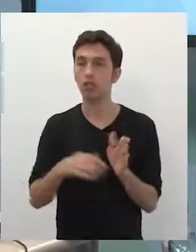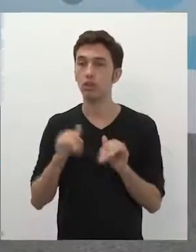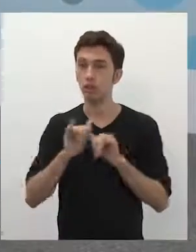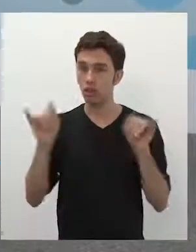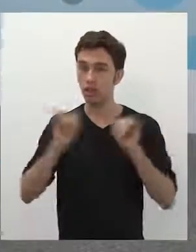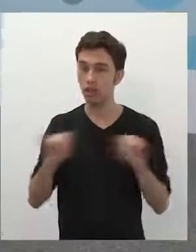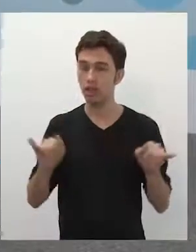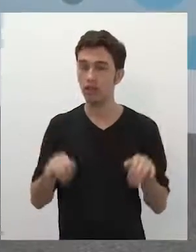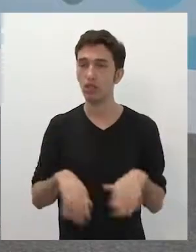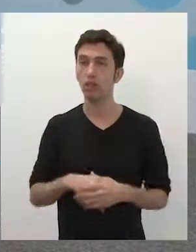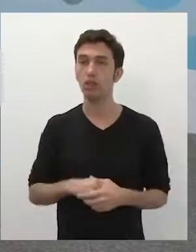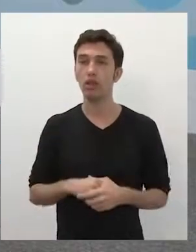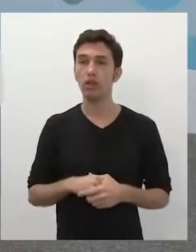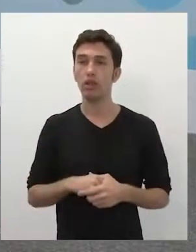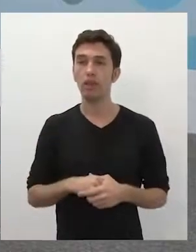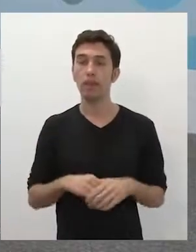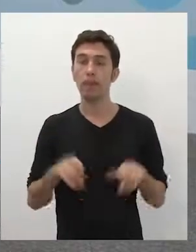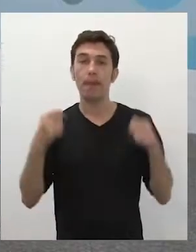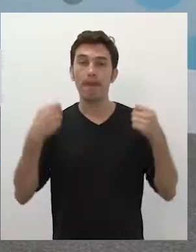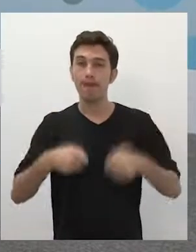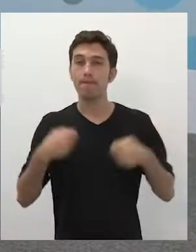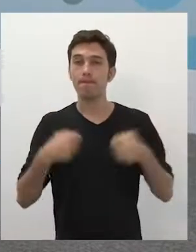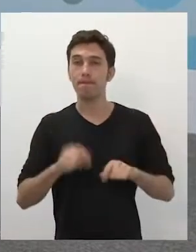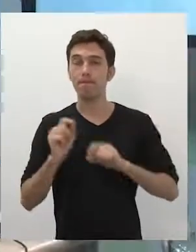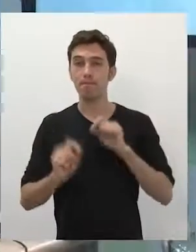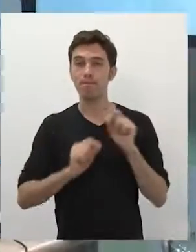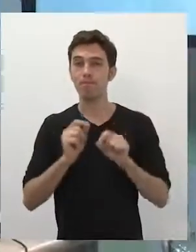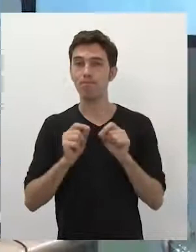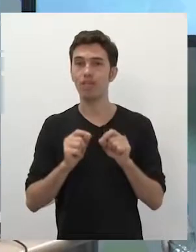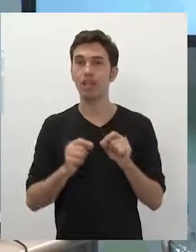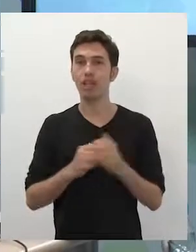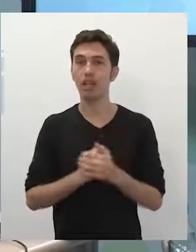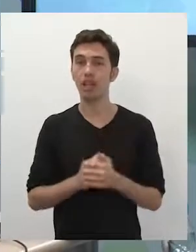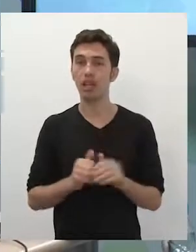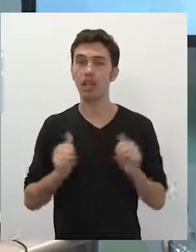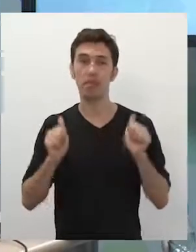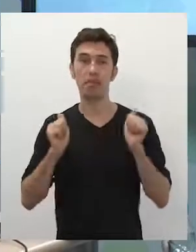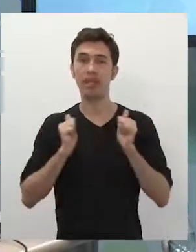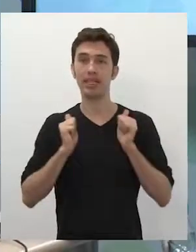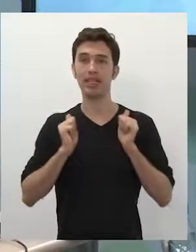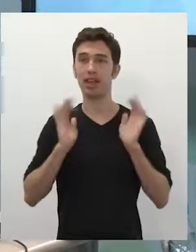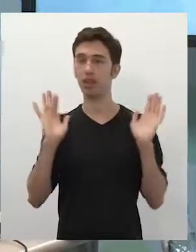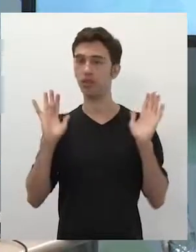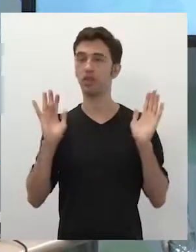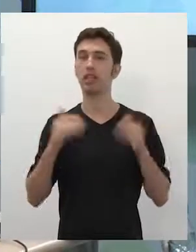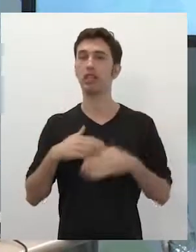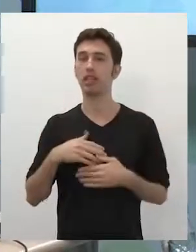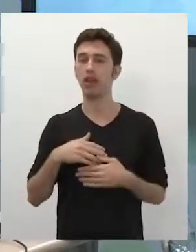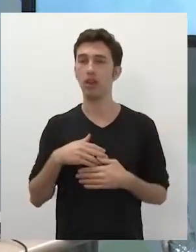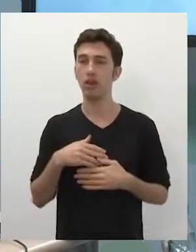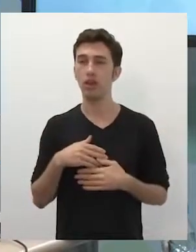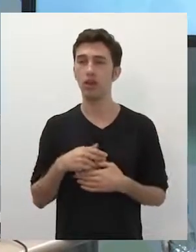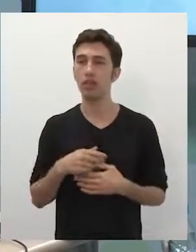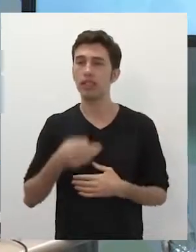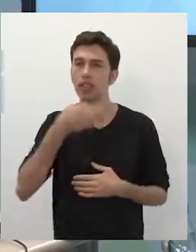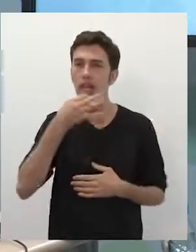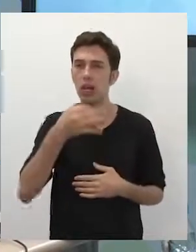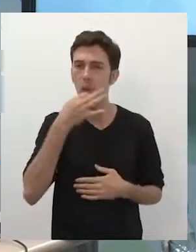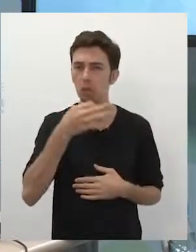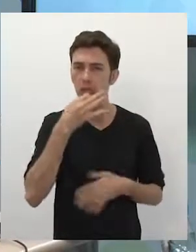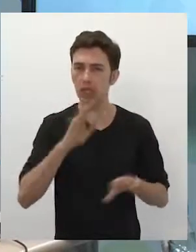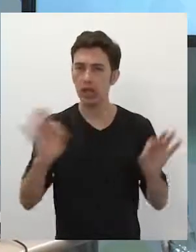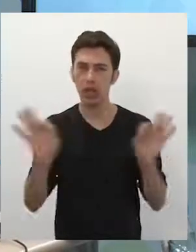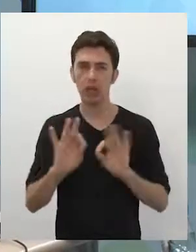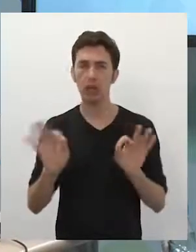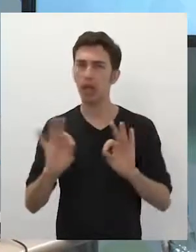que é impossível, né? Mas eles necessitam ser imparciais, o mais objetivo possível. Então, se você verificar